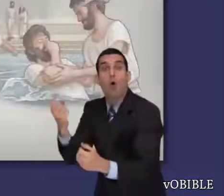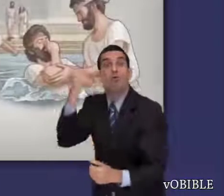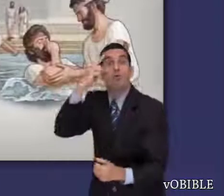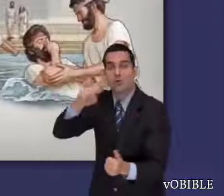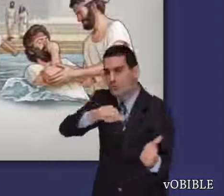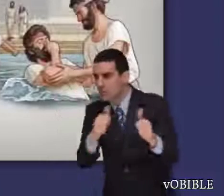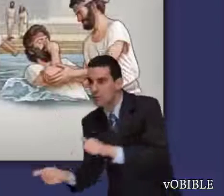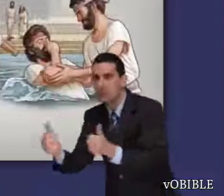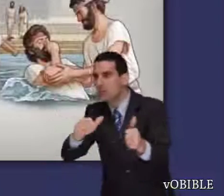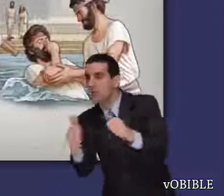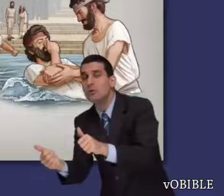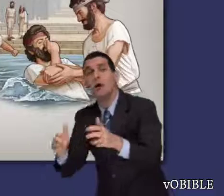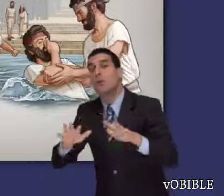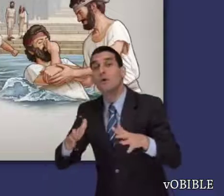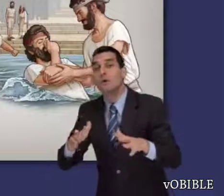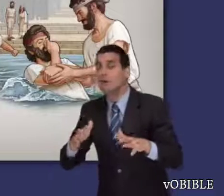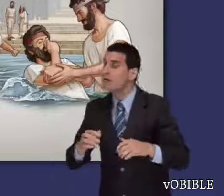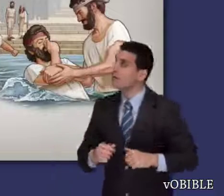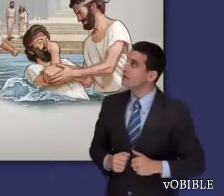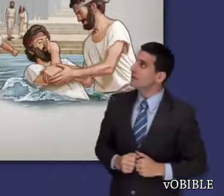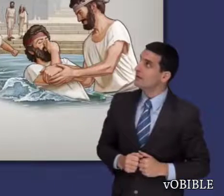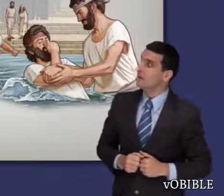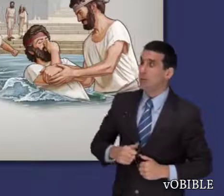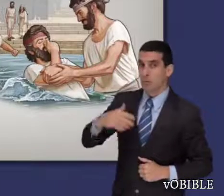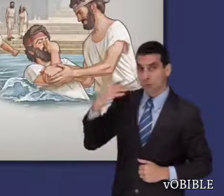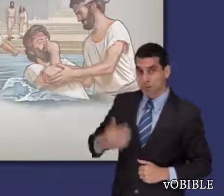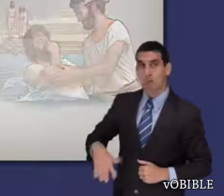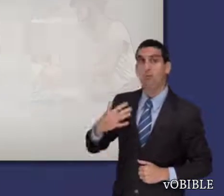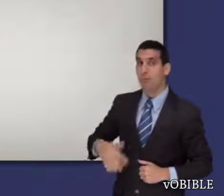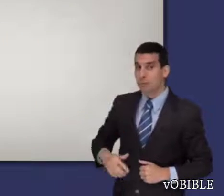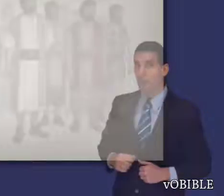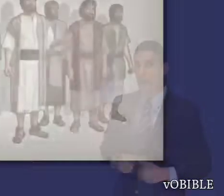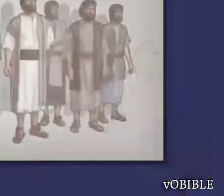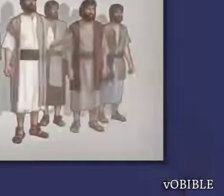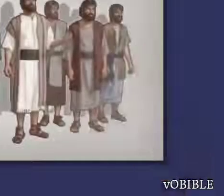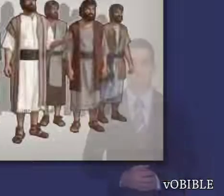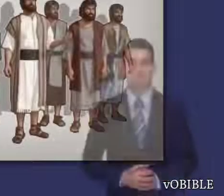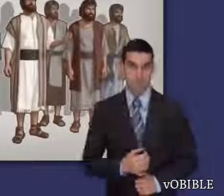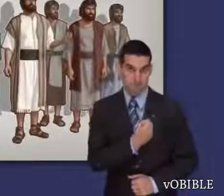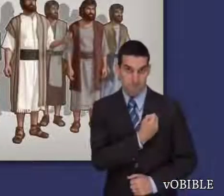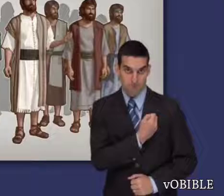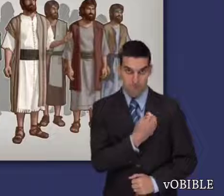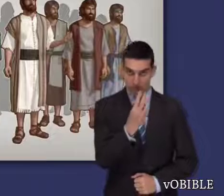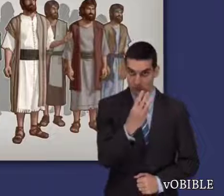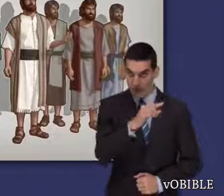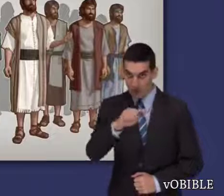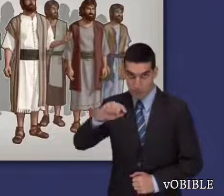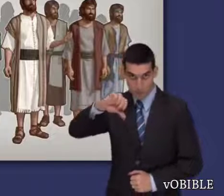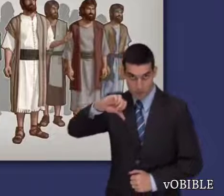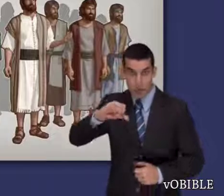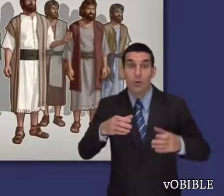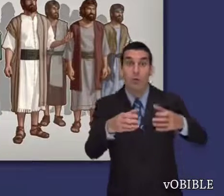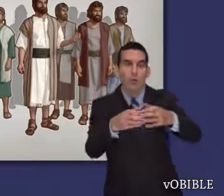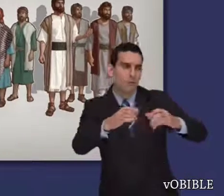naquele mesmo dia, cerca de 3.000 pessoas são batizadas. Os capítulos 3 a 9 mostram o zelo